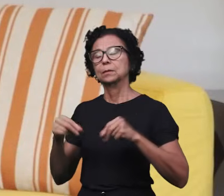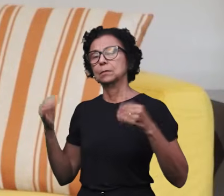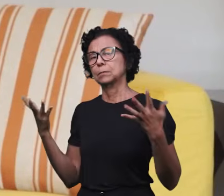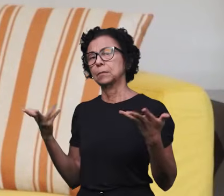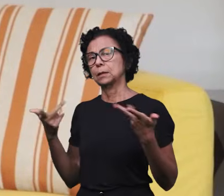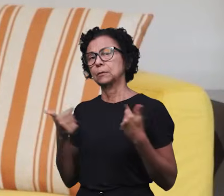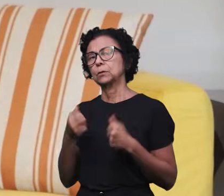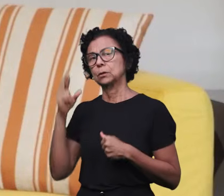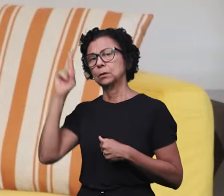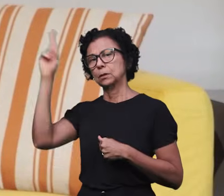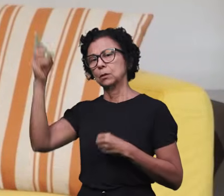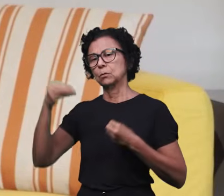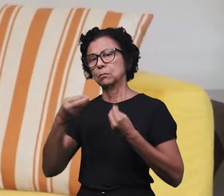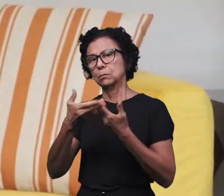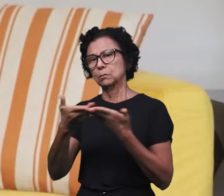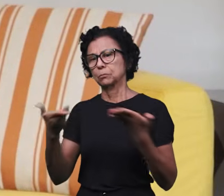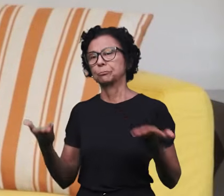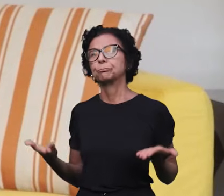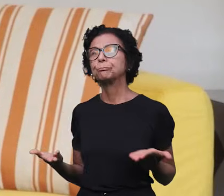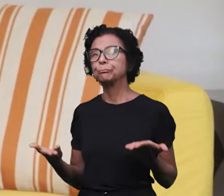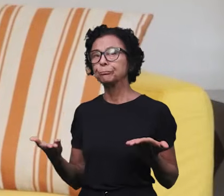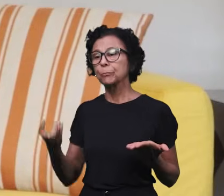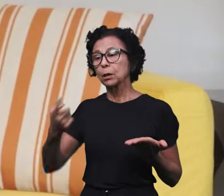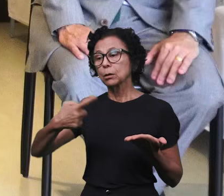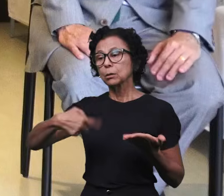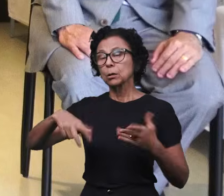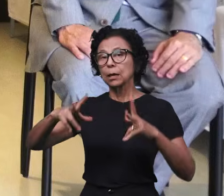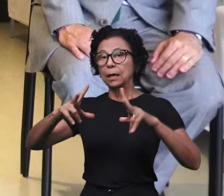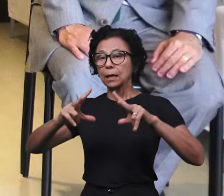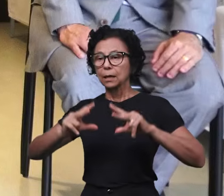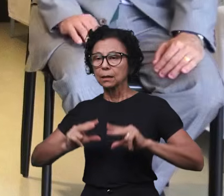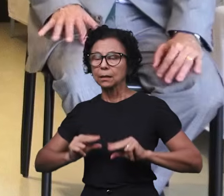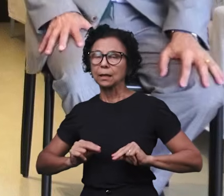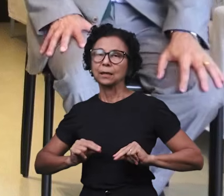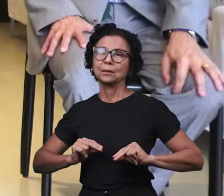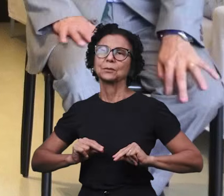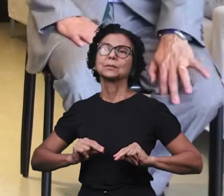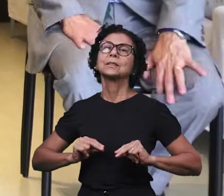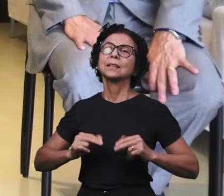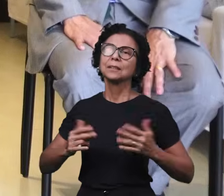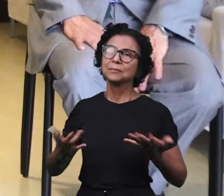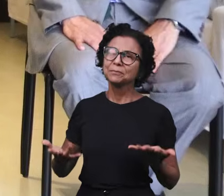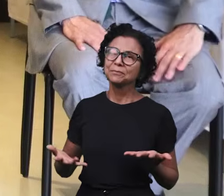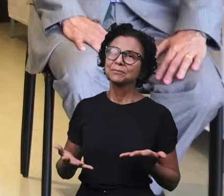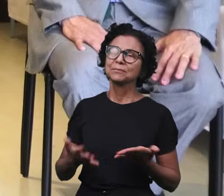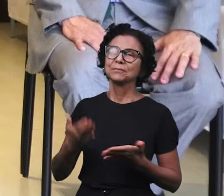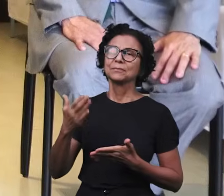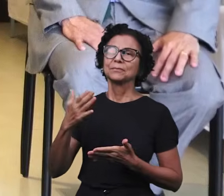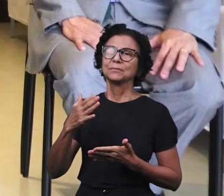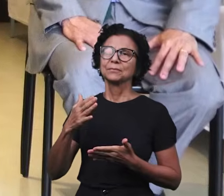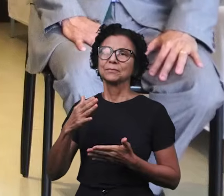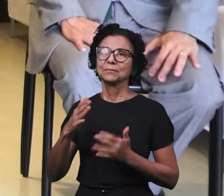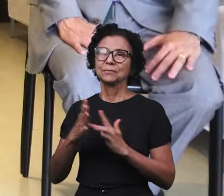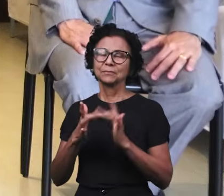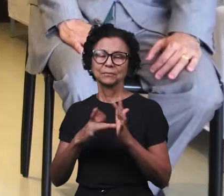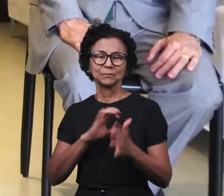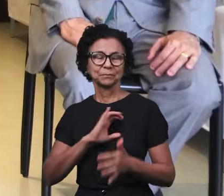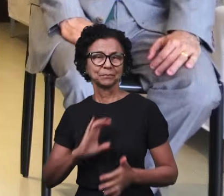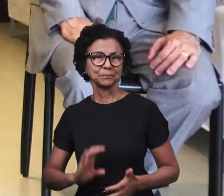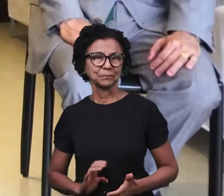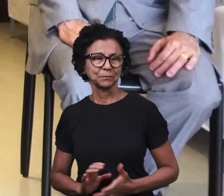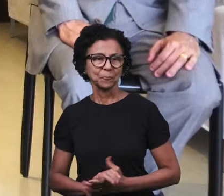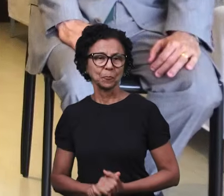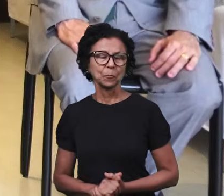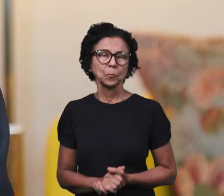herança maravilhosa que tem sido colocada à nossa disposição. Somos herdeiros e co-herdeiros com Cristo, né? Amém.